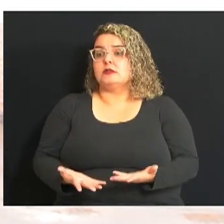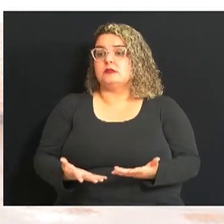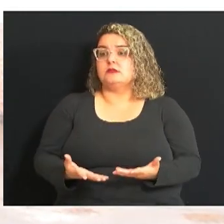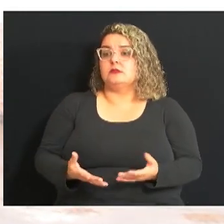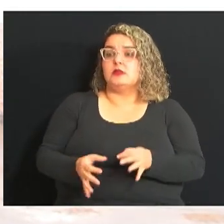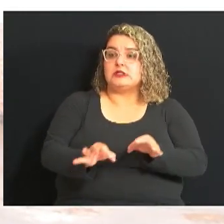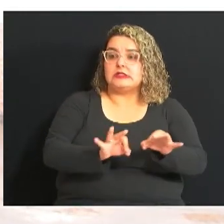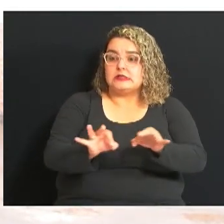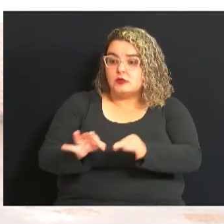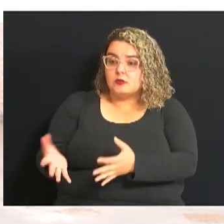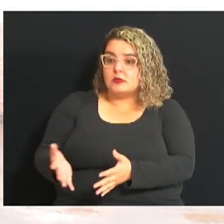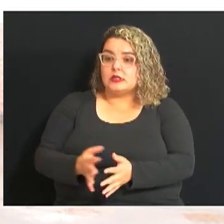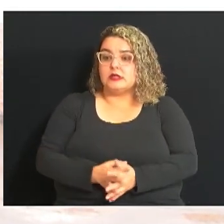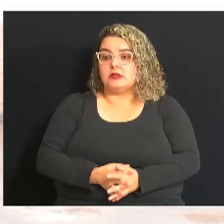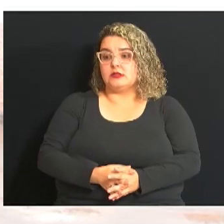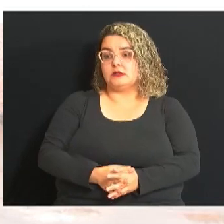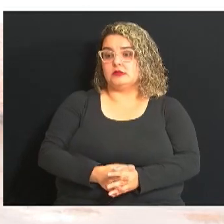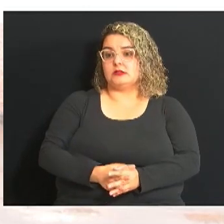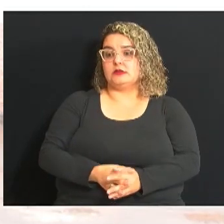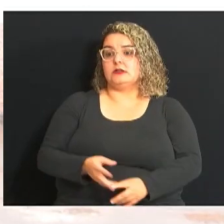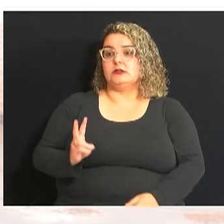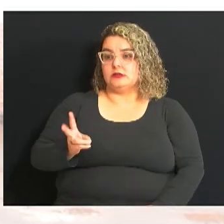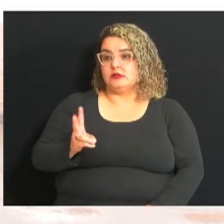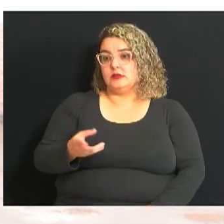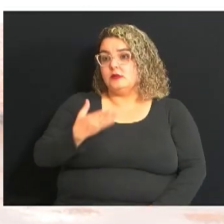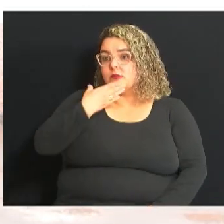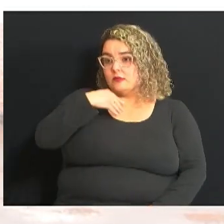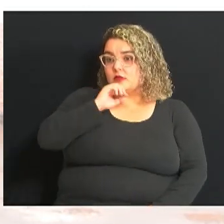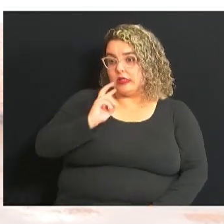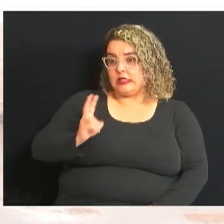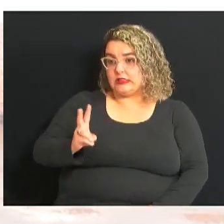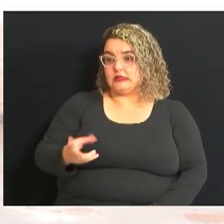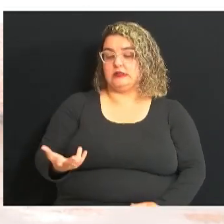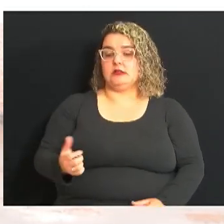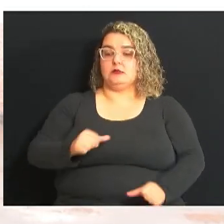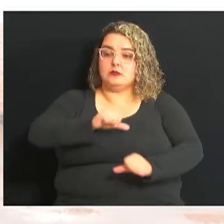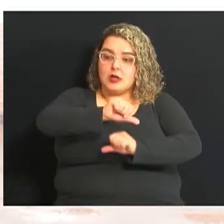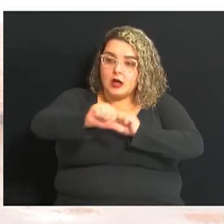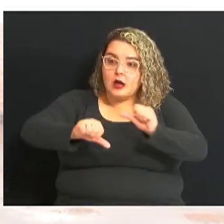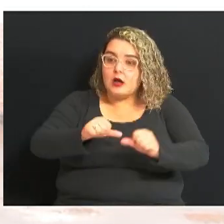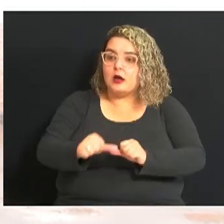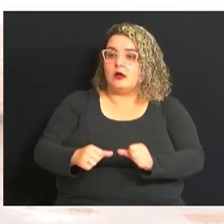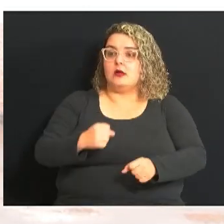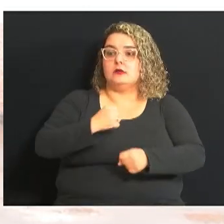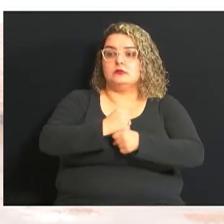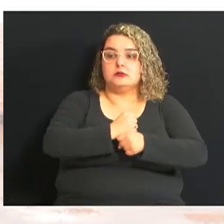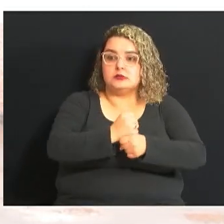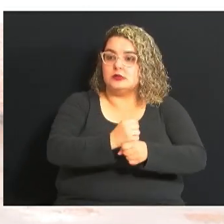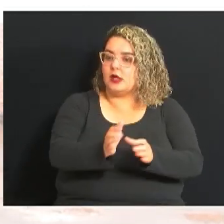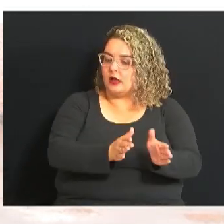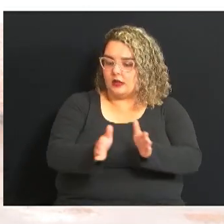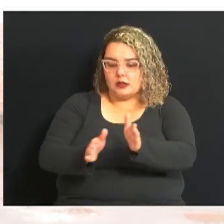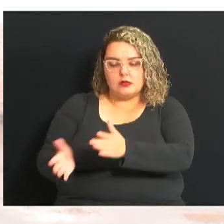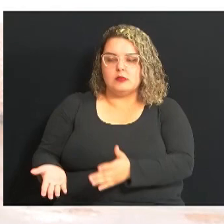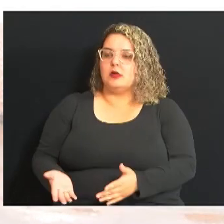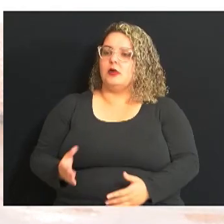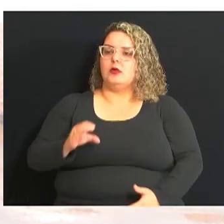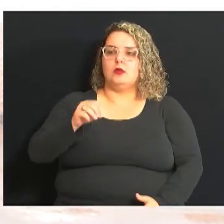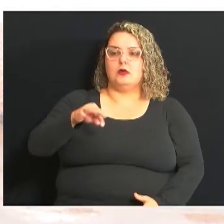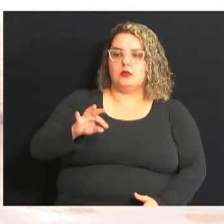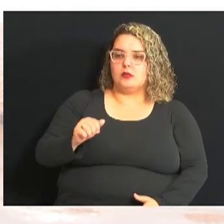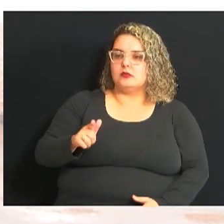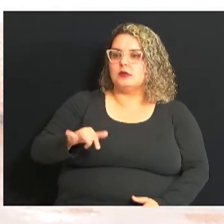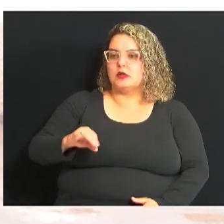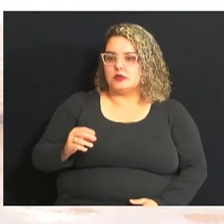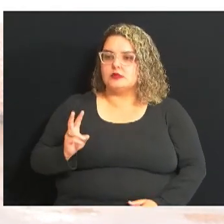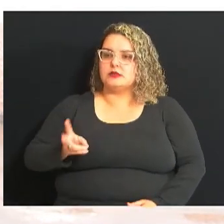planejamento. A gente sempre, como meu pai falou, a gente sempre se renova a cada ano, a cada fase. O Grupo Contágio vem sempre